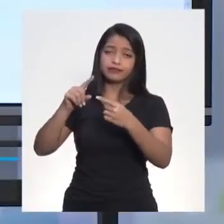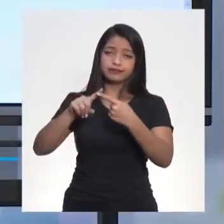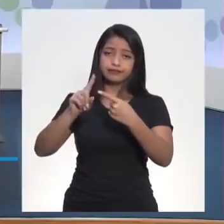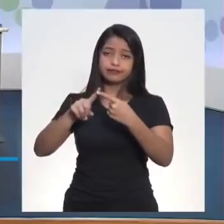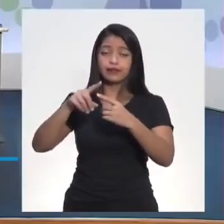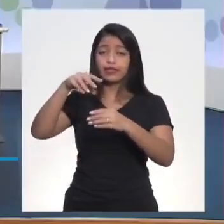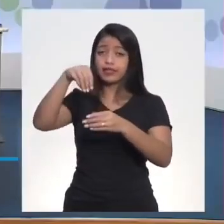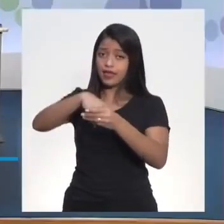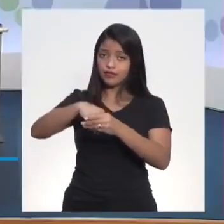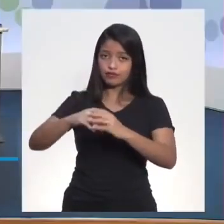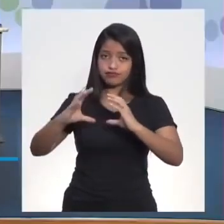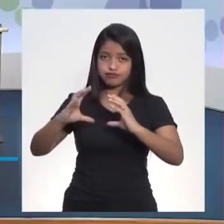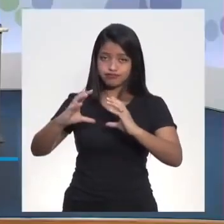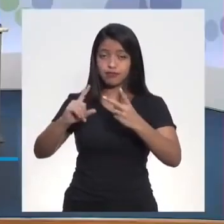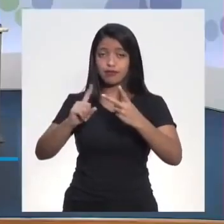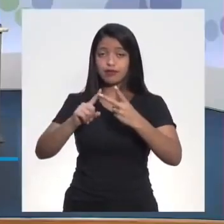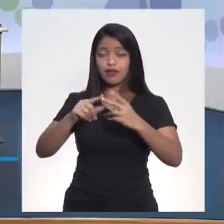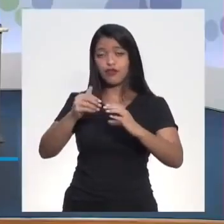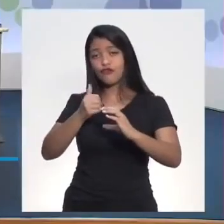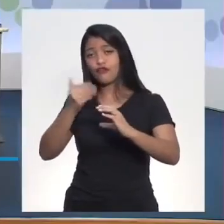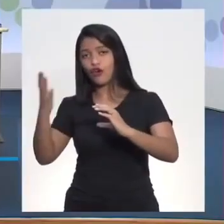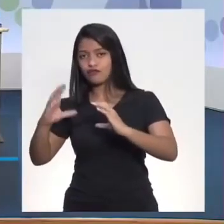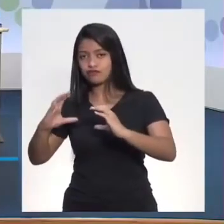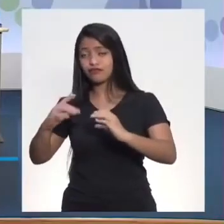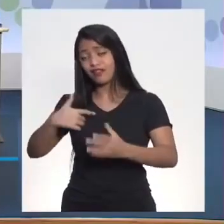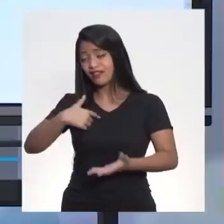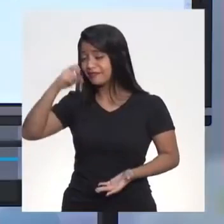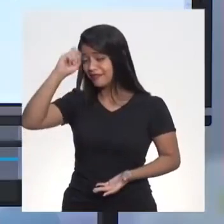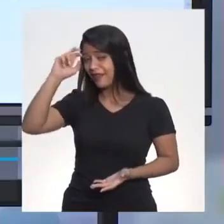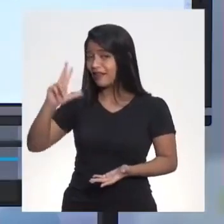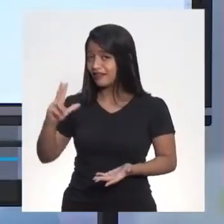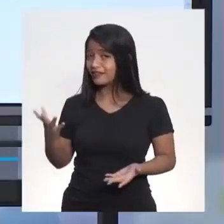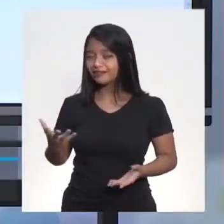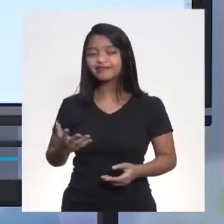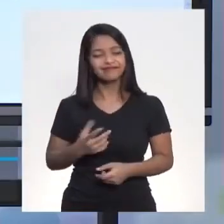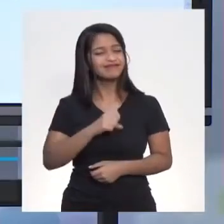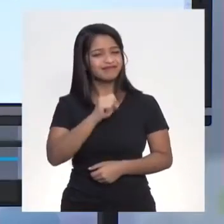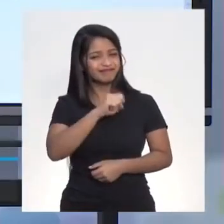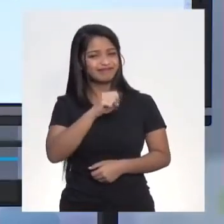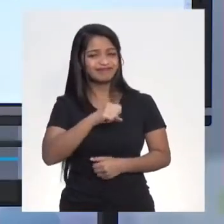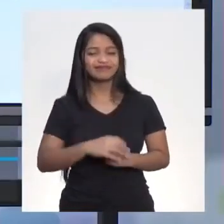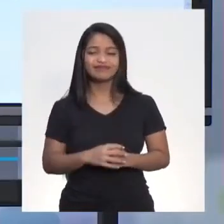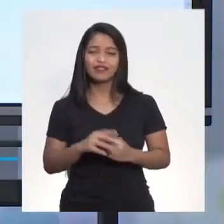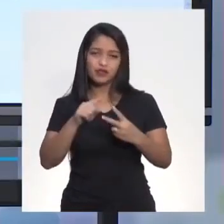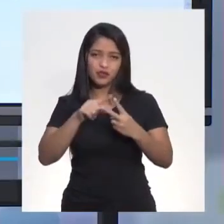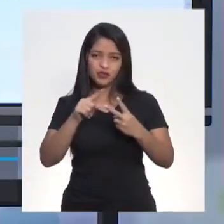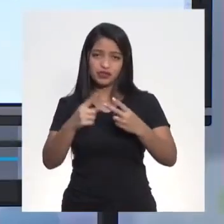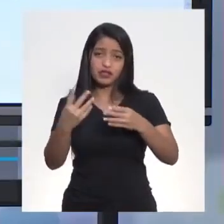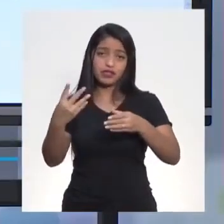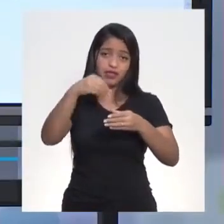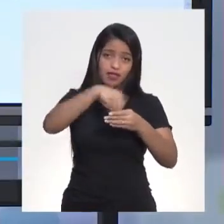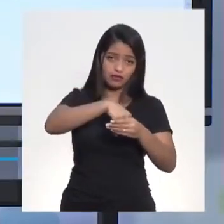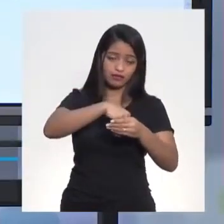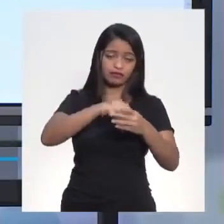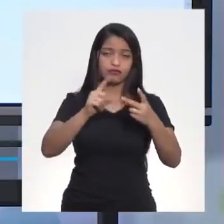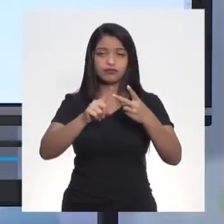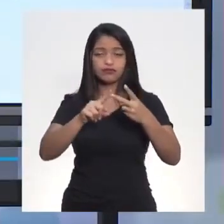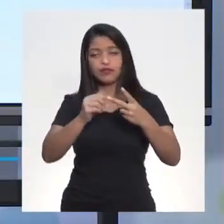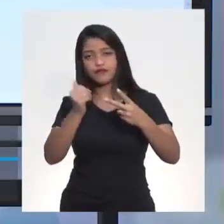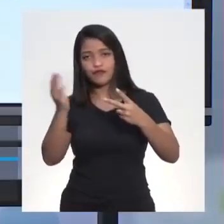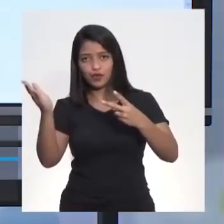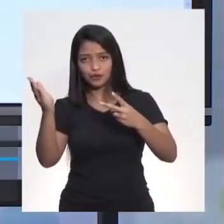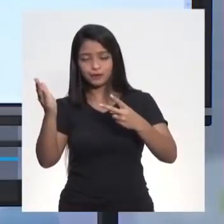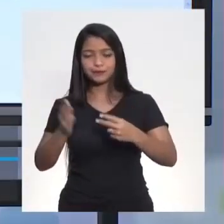sou esperta, bobo. Certo? Então, basicamente, seria essa a ideia: o lado interno e o lado externo.